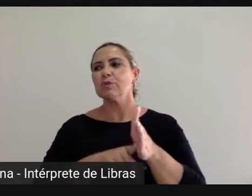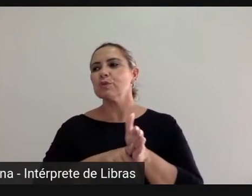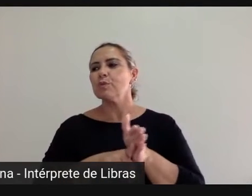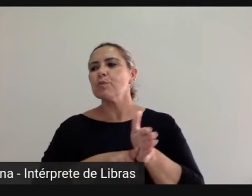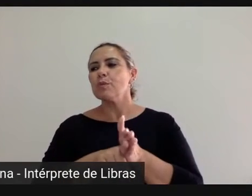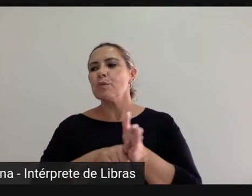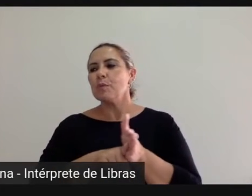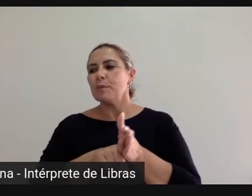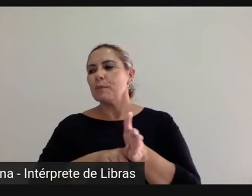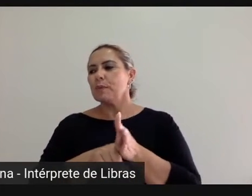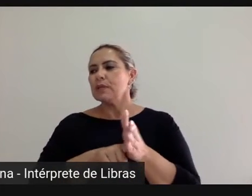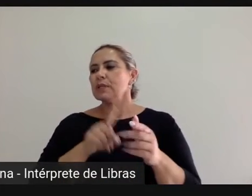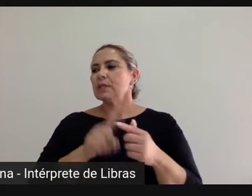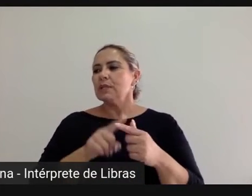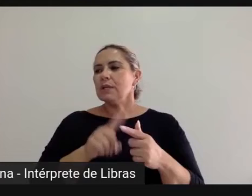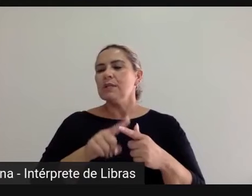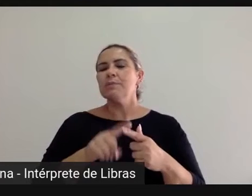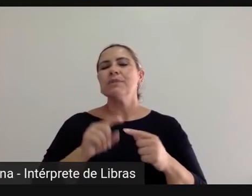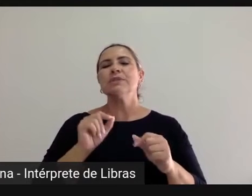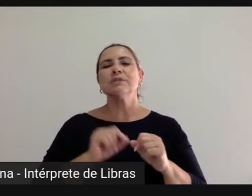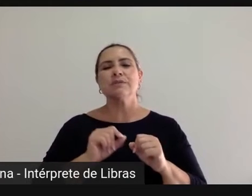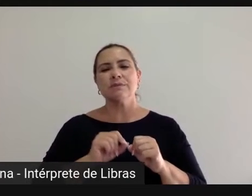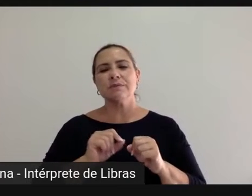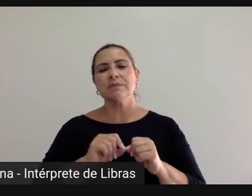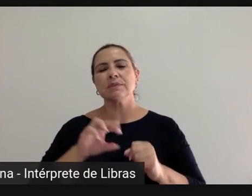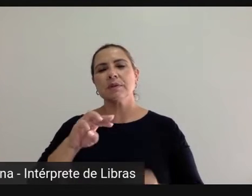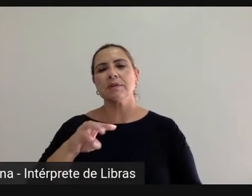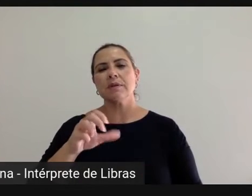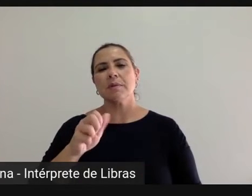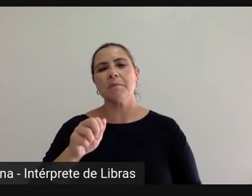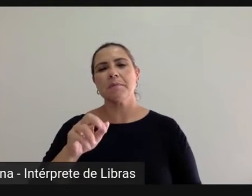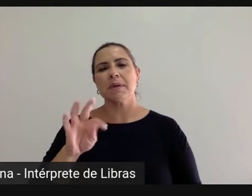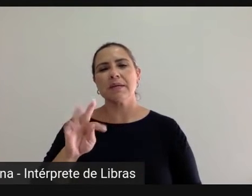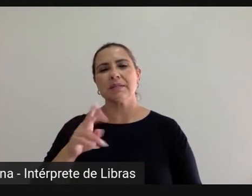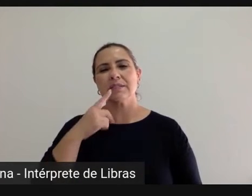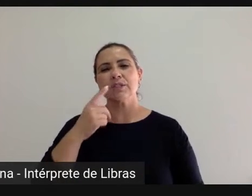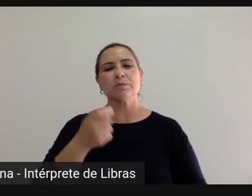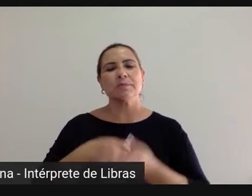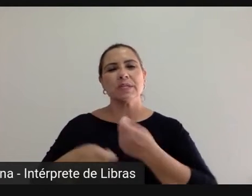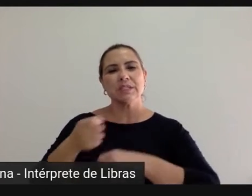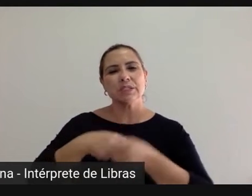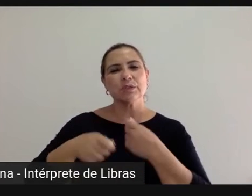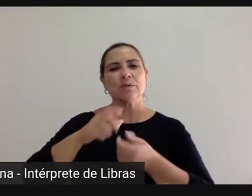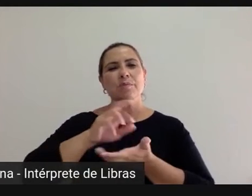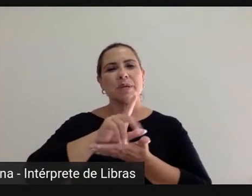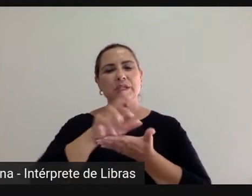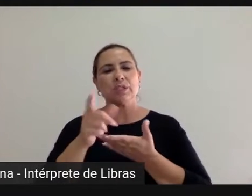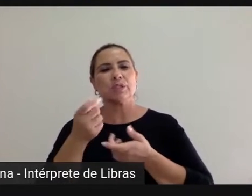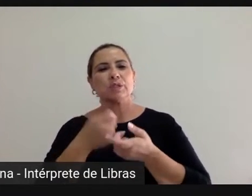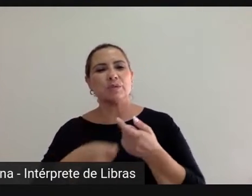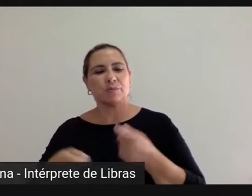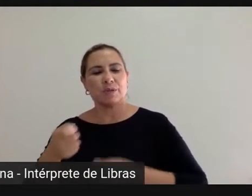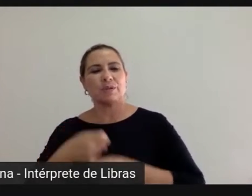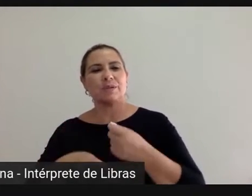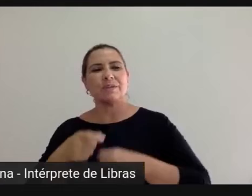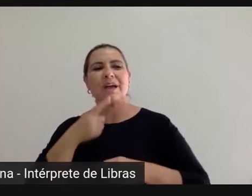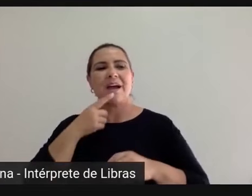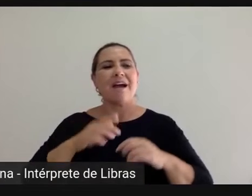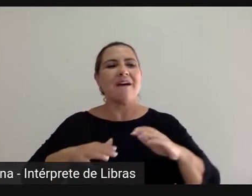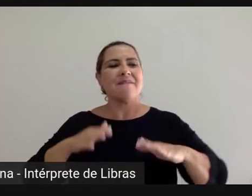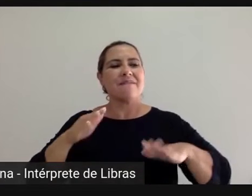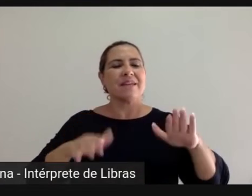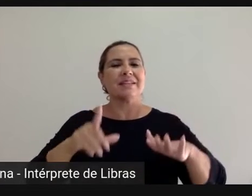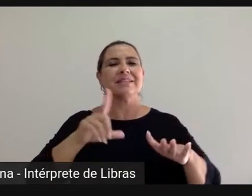aqui Santos, Marcuse, que realmente a indústria, o mercado, enfim, o poder econômico, muitas vezes ele tem,